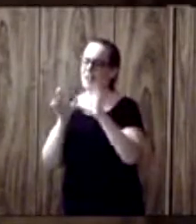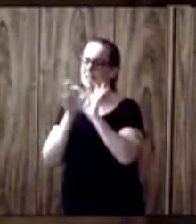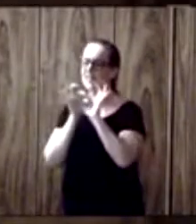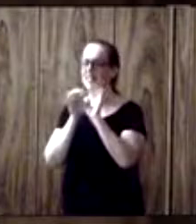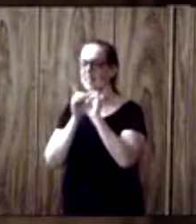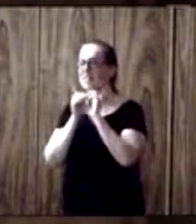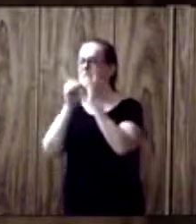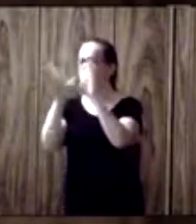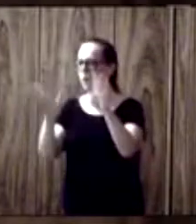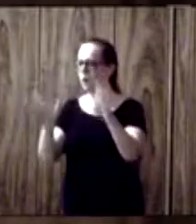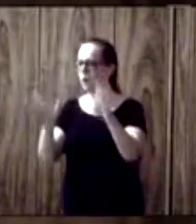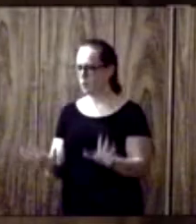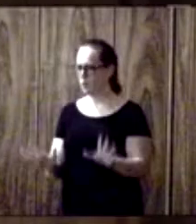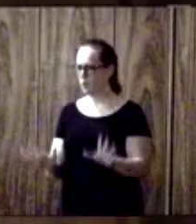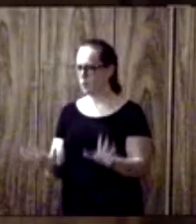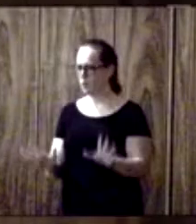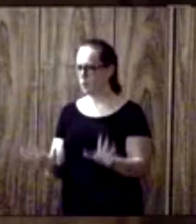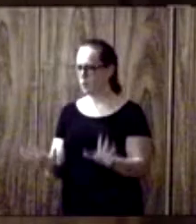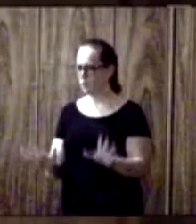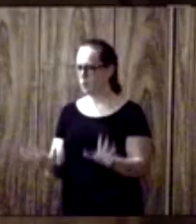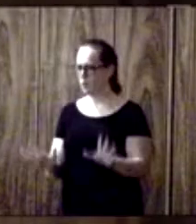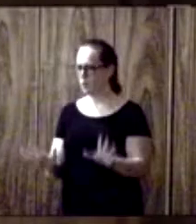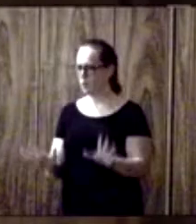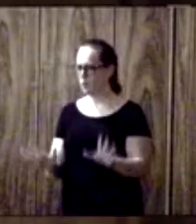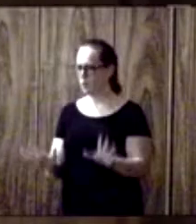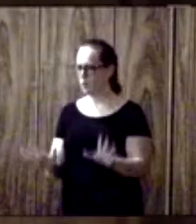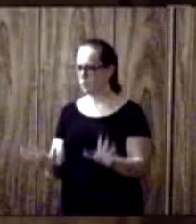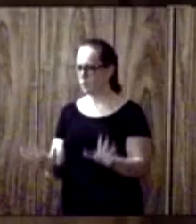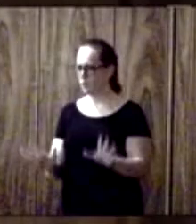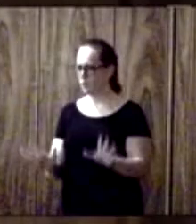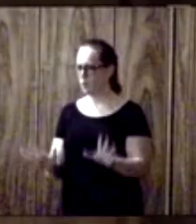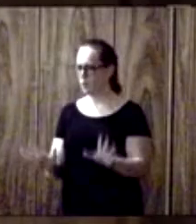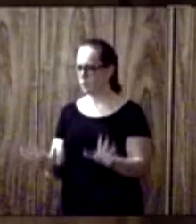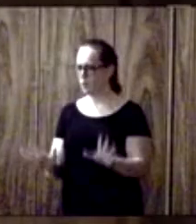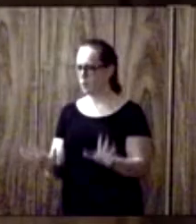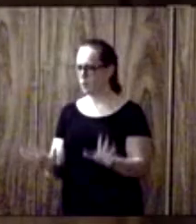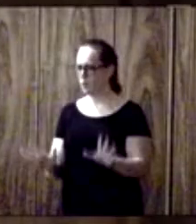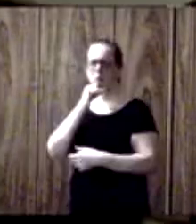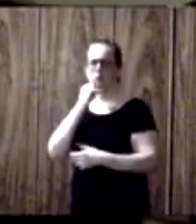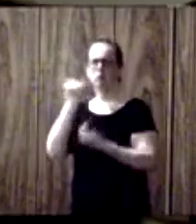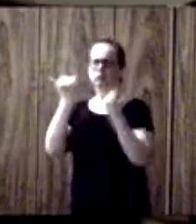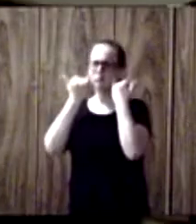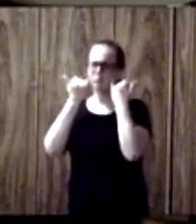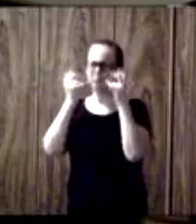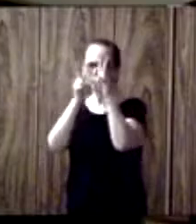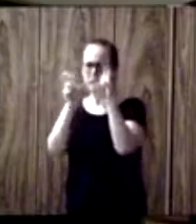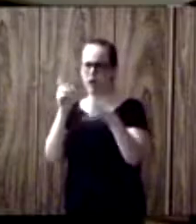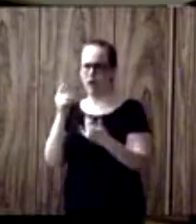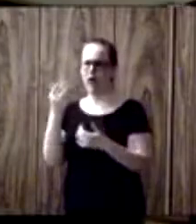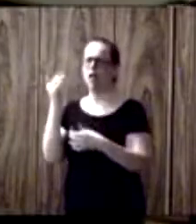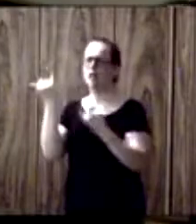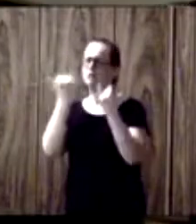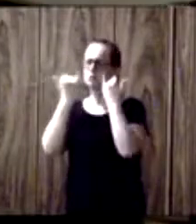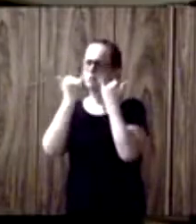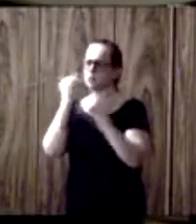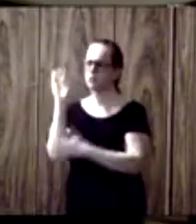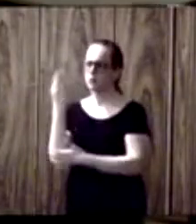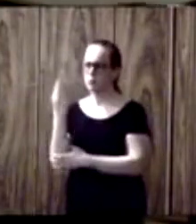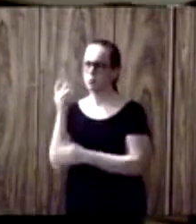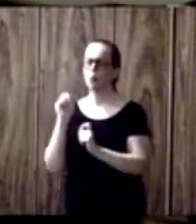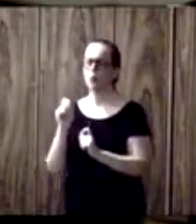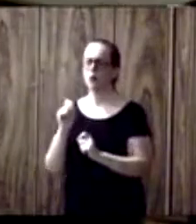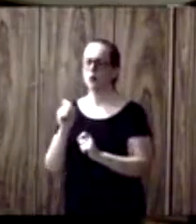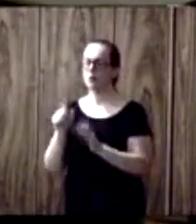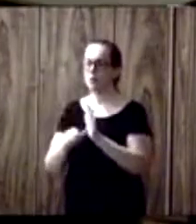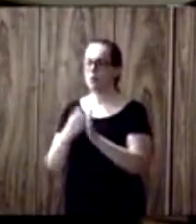democracia. Vocês já ouviram falar? Não sei se vocês estão percebendo. Se o tema for fake news, no primeiro momento, o que você